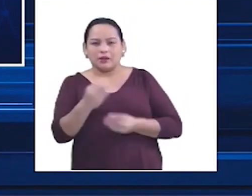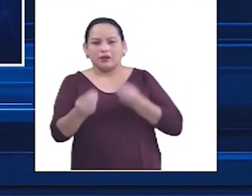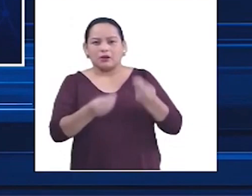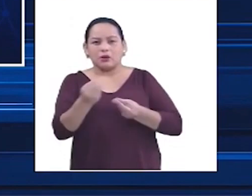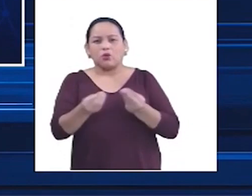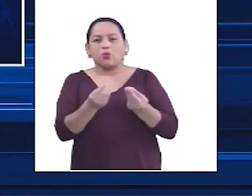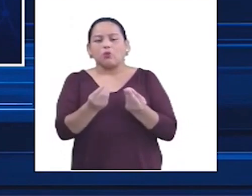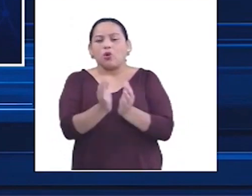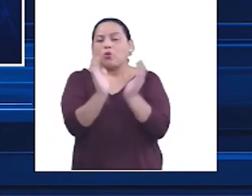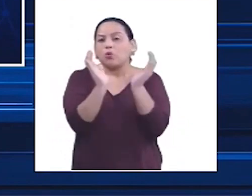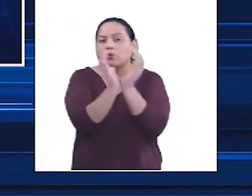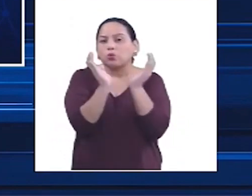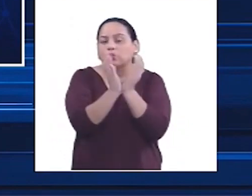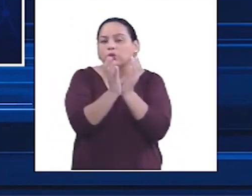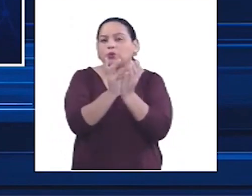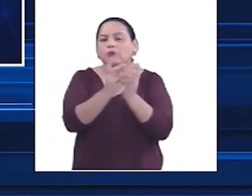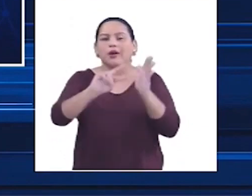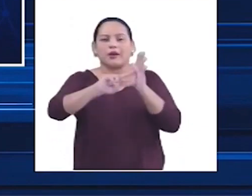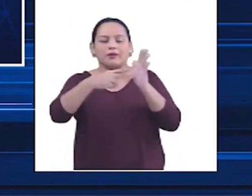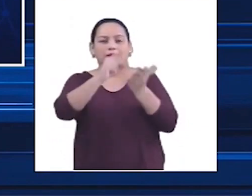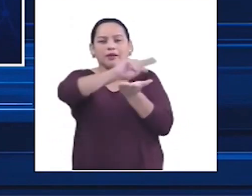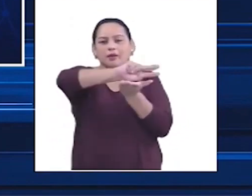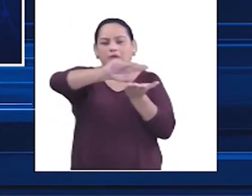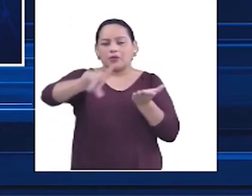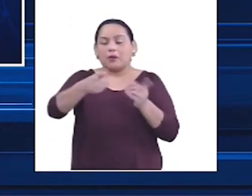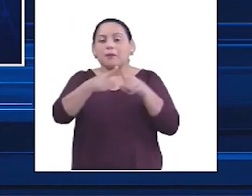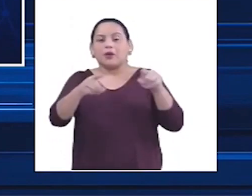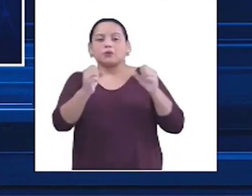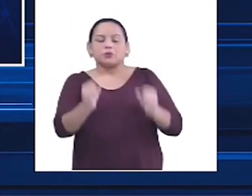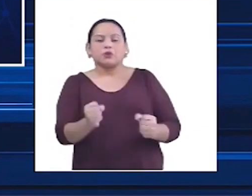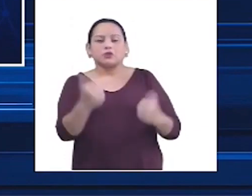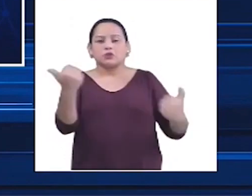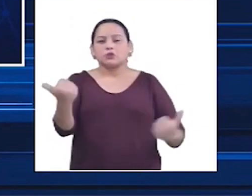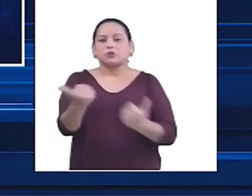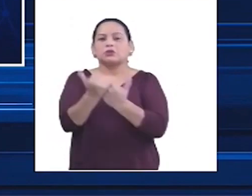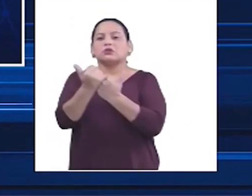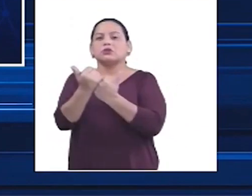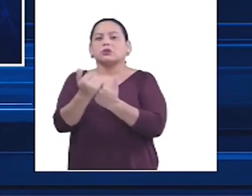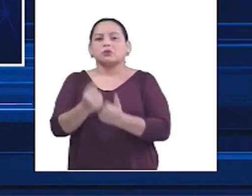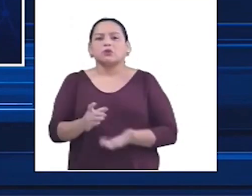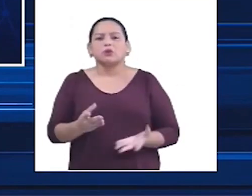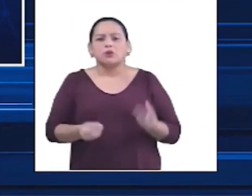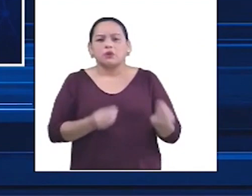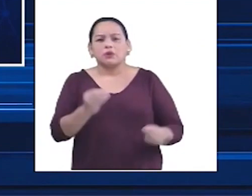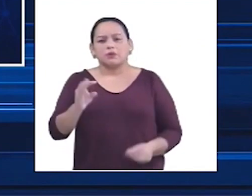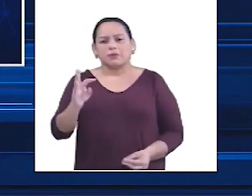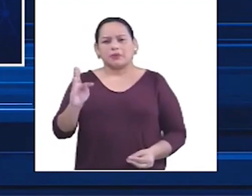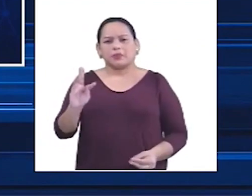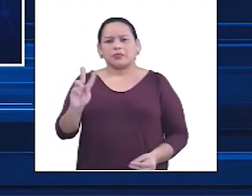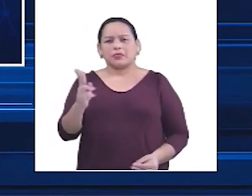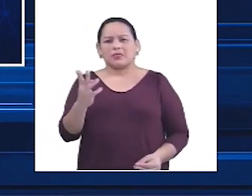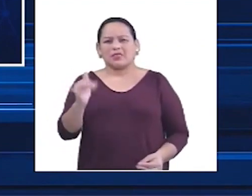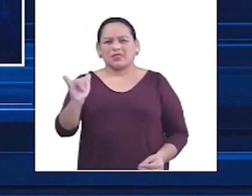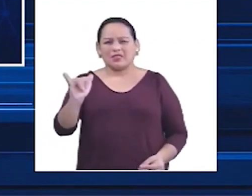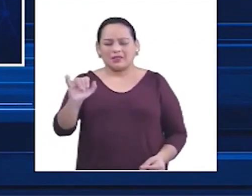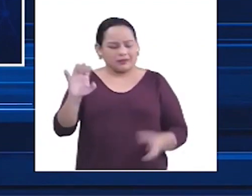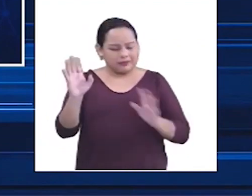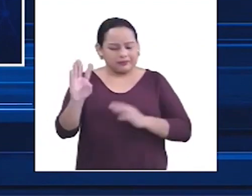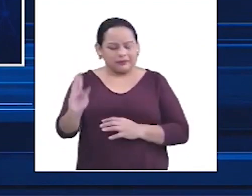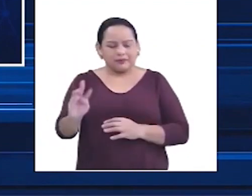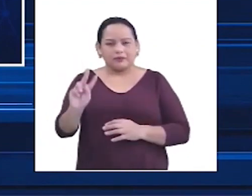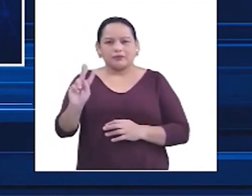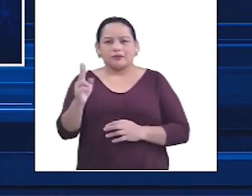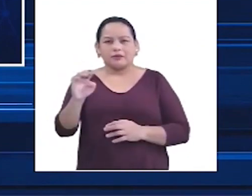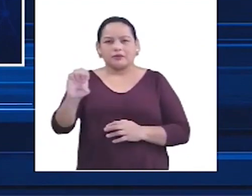de um conjunto, é plural. Mas poderia ser substituído por they, tá? They, eu utilizo were. Nesse caso,